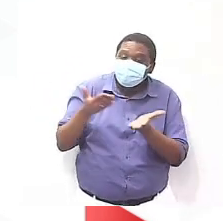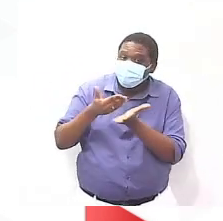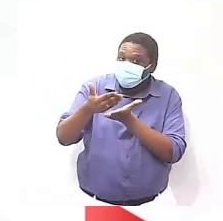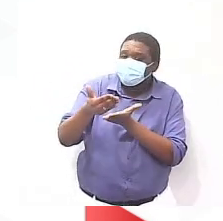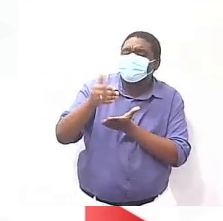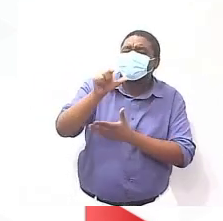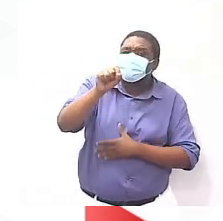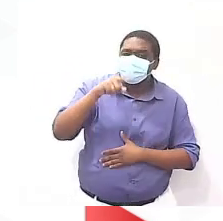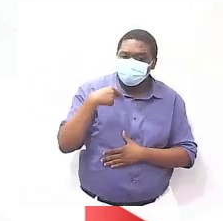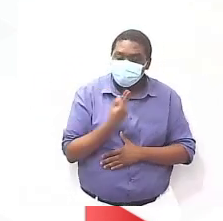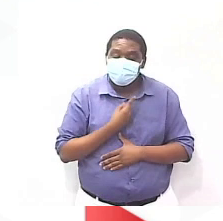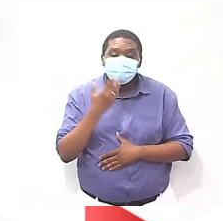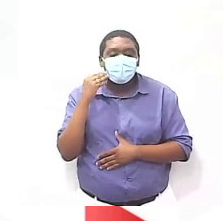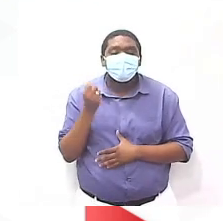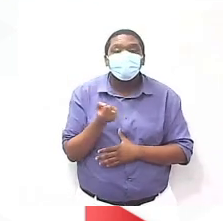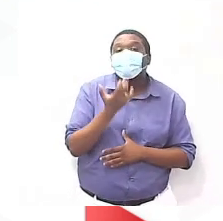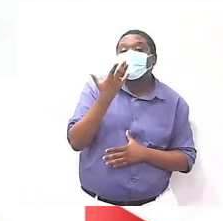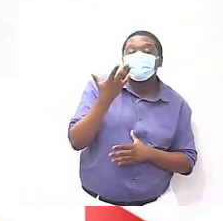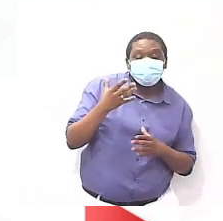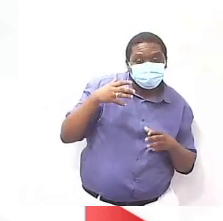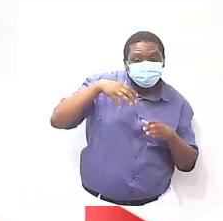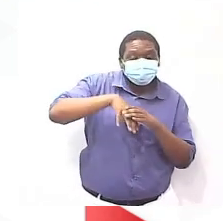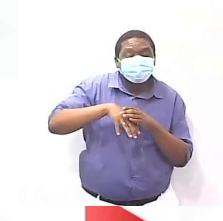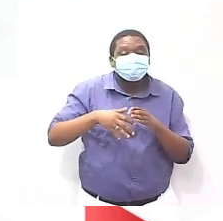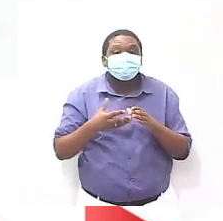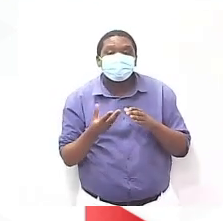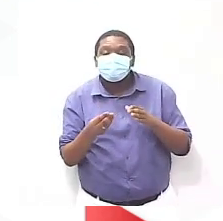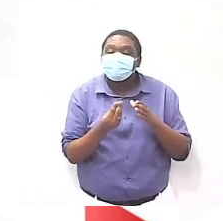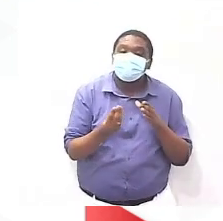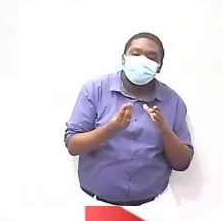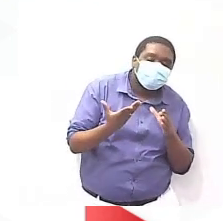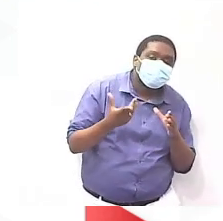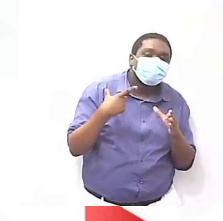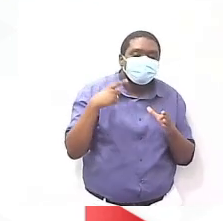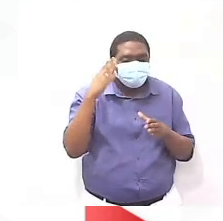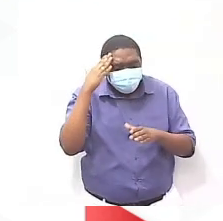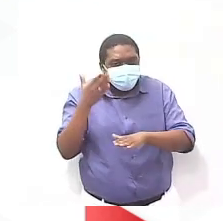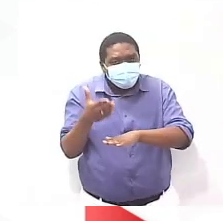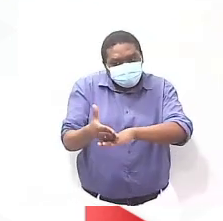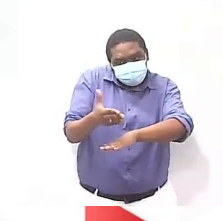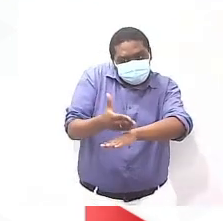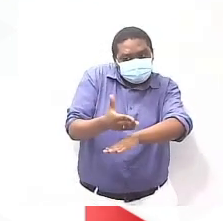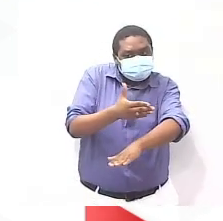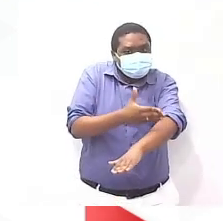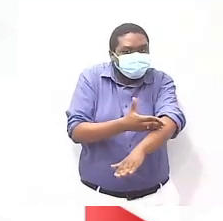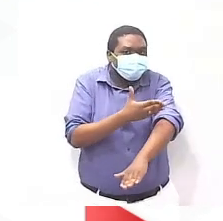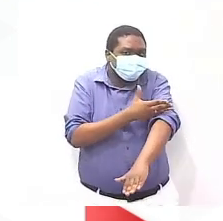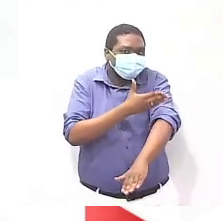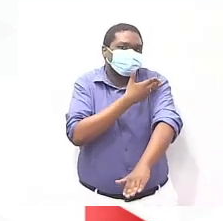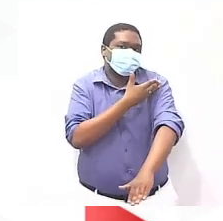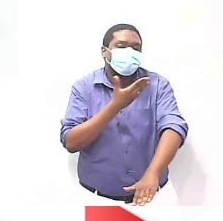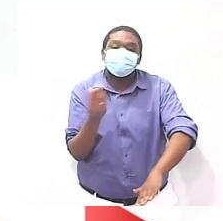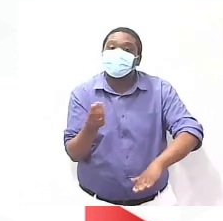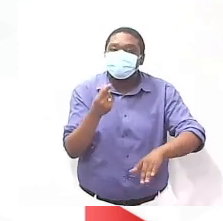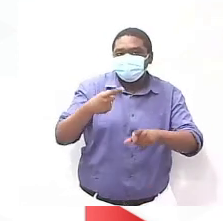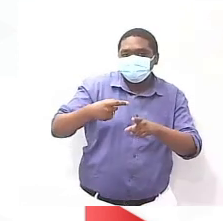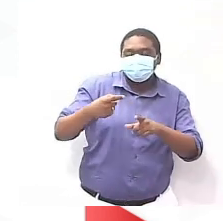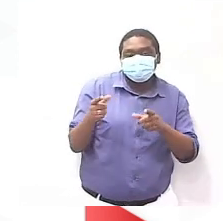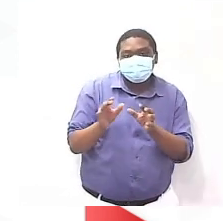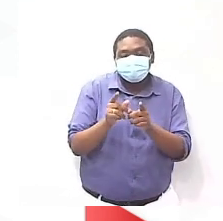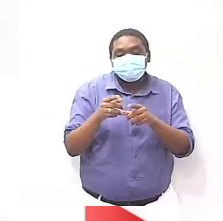ato de medir, né, ele era muito intuitivo, palmo, braça, côvados, essas